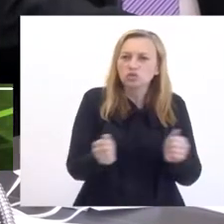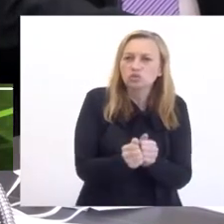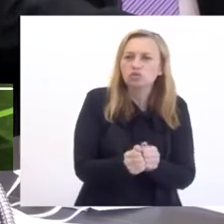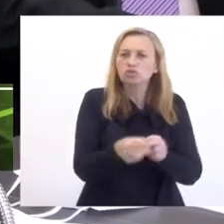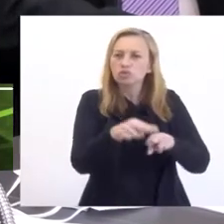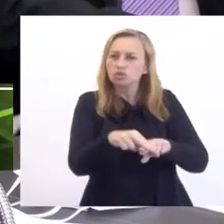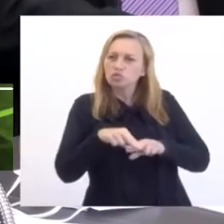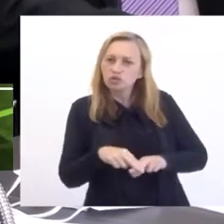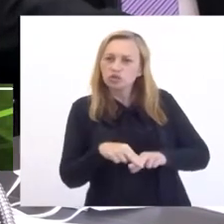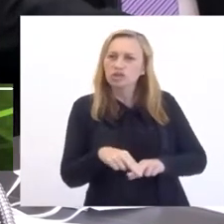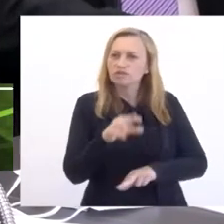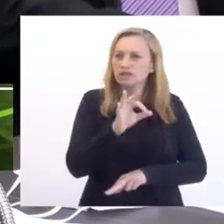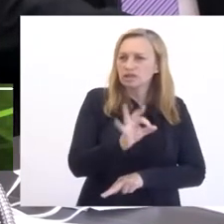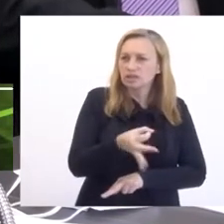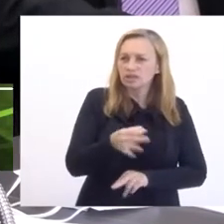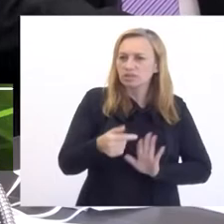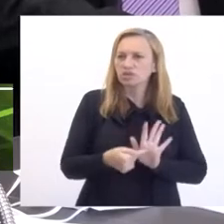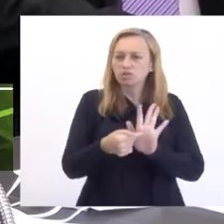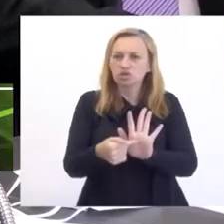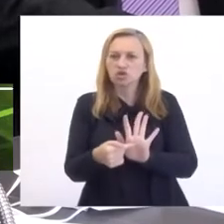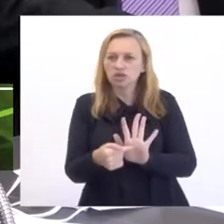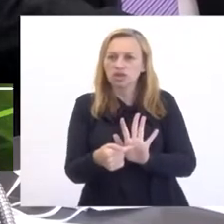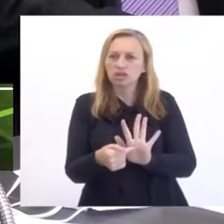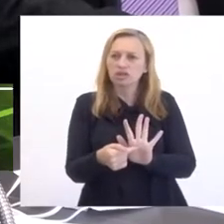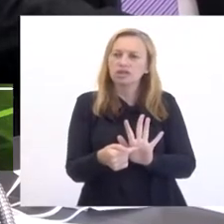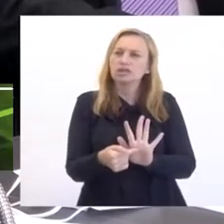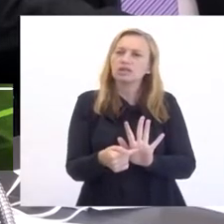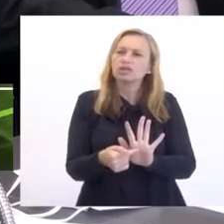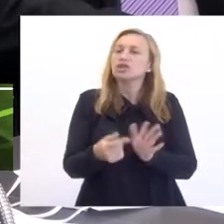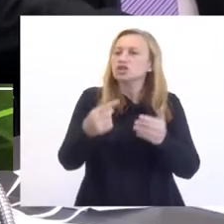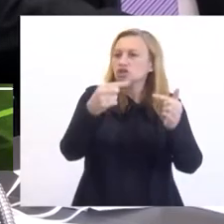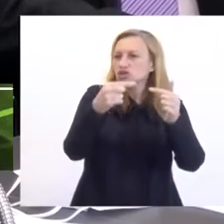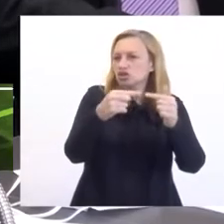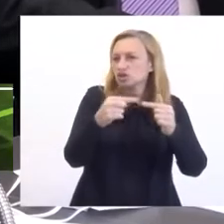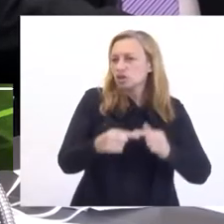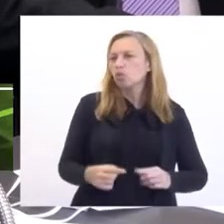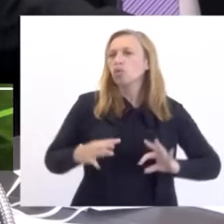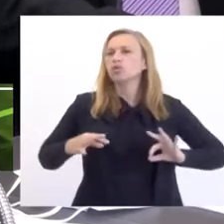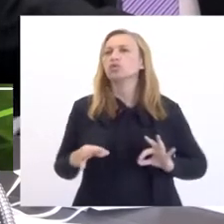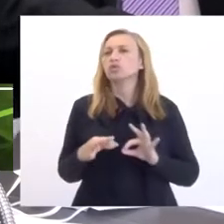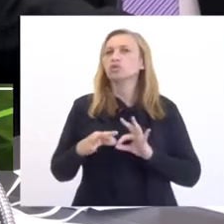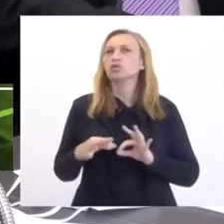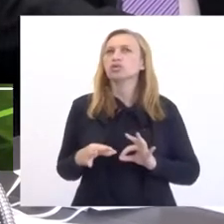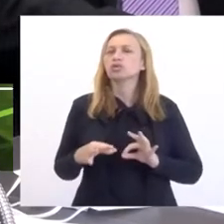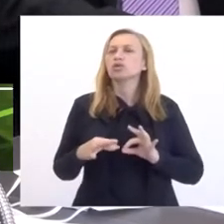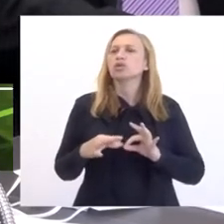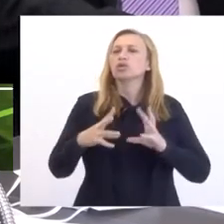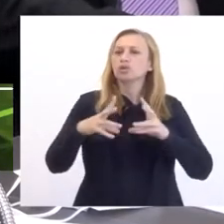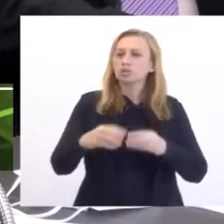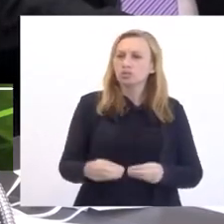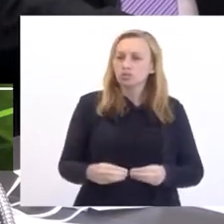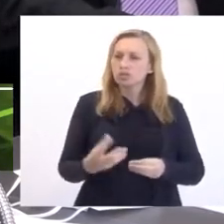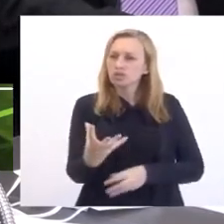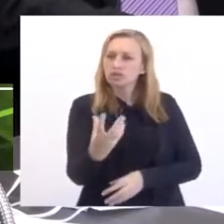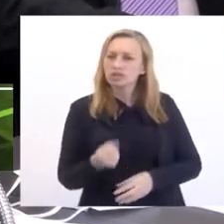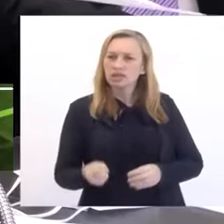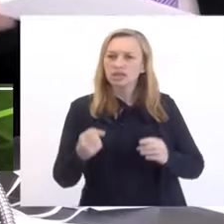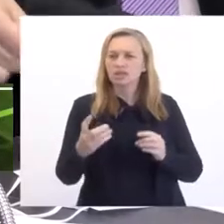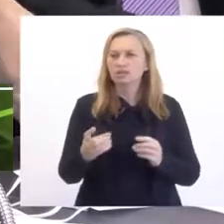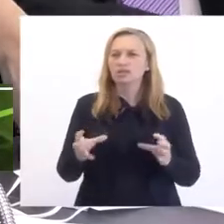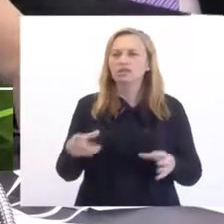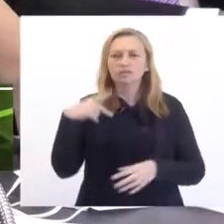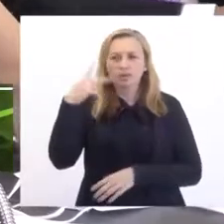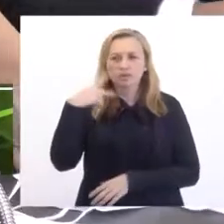razões amplamente expostas no parecer e de acordo com os precedentes adotados por esse parlamento em